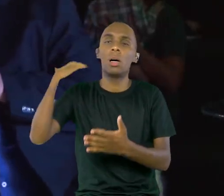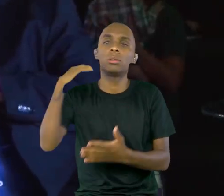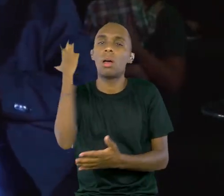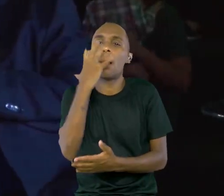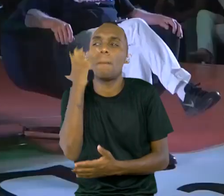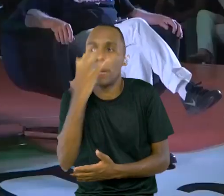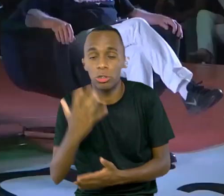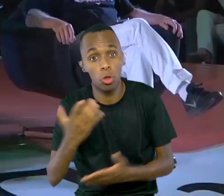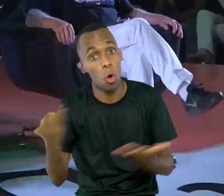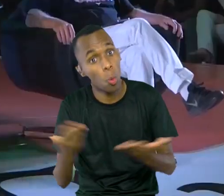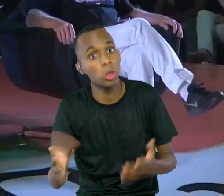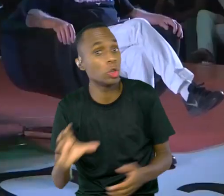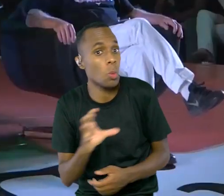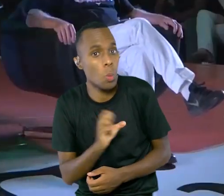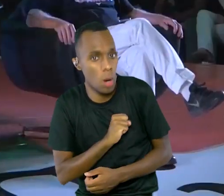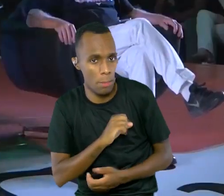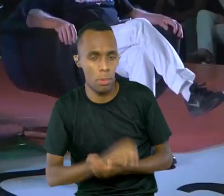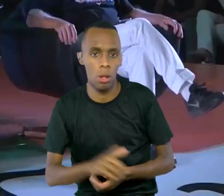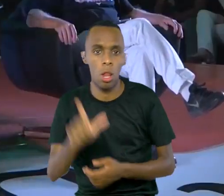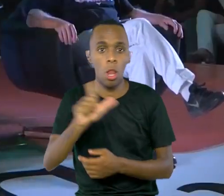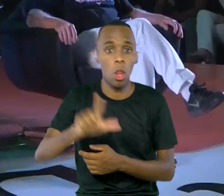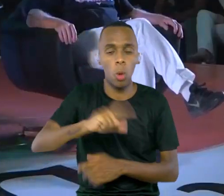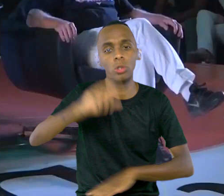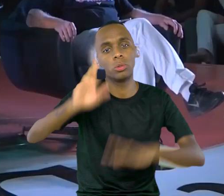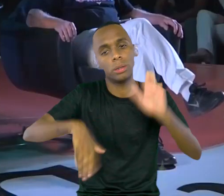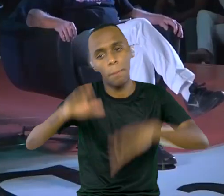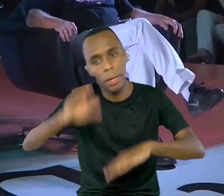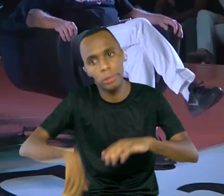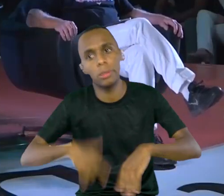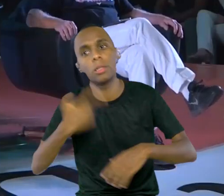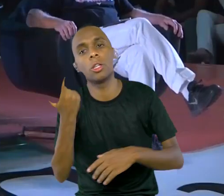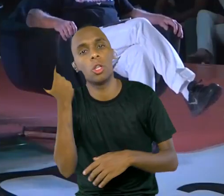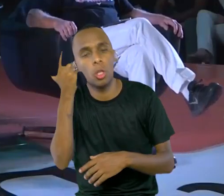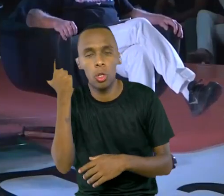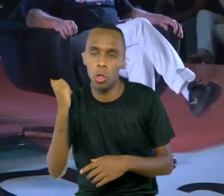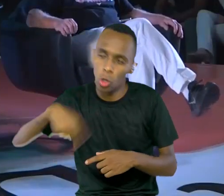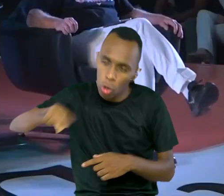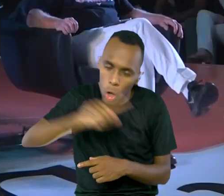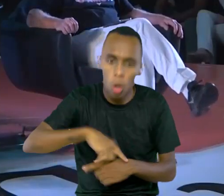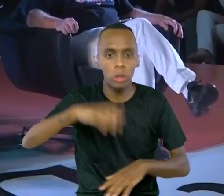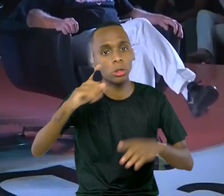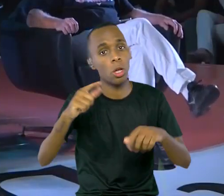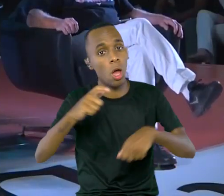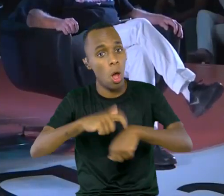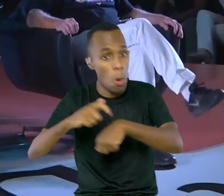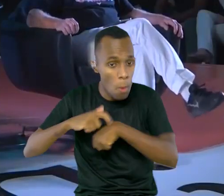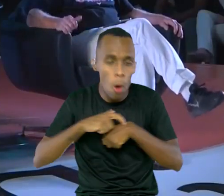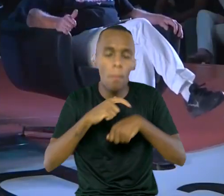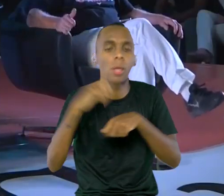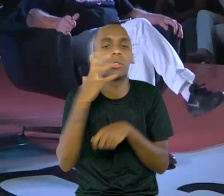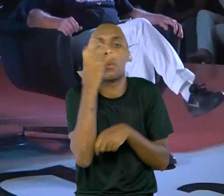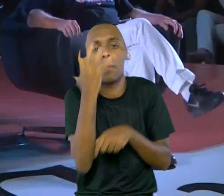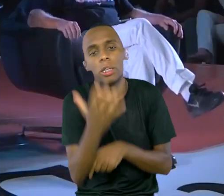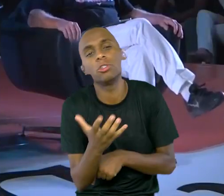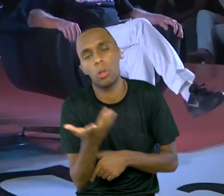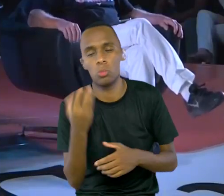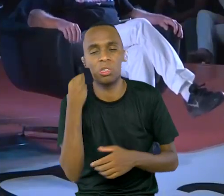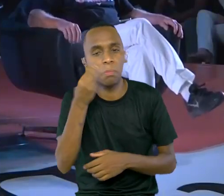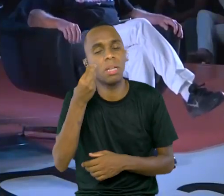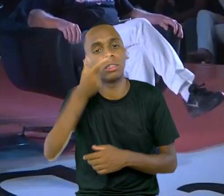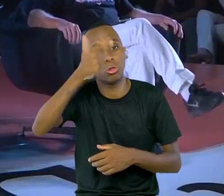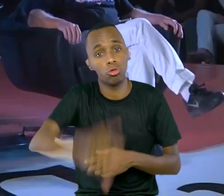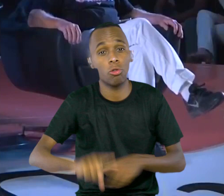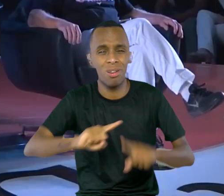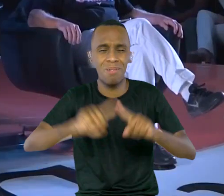fui apaixonado e hoje eu a amo. Claro que de vez em quando a gente revive alguns momentos da